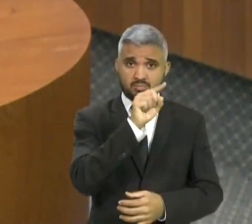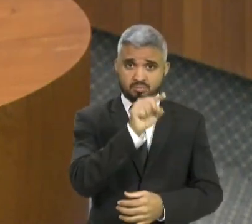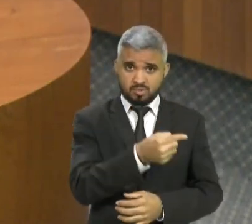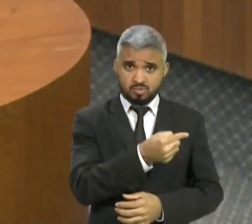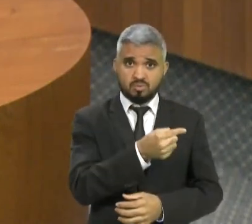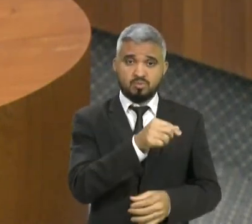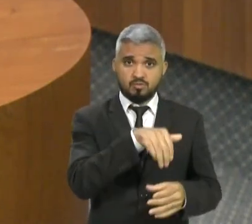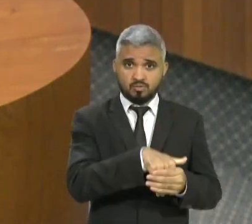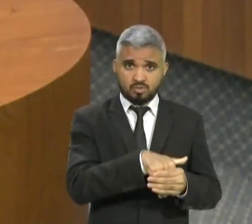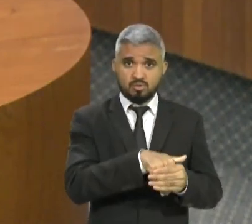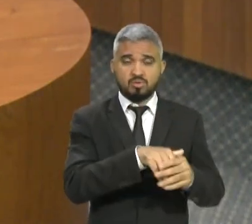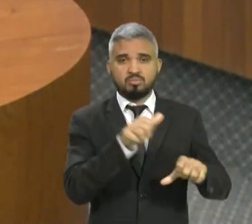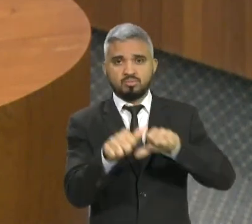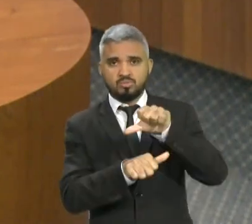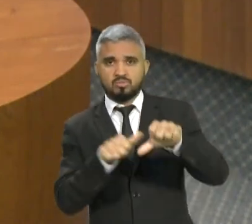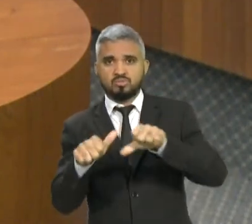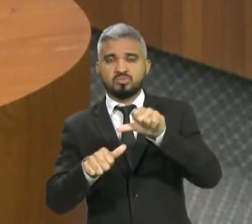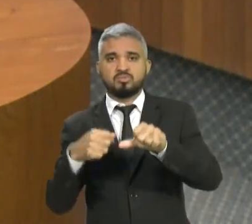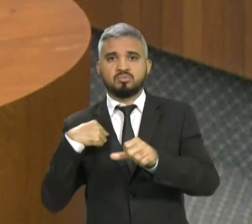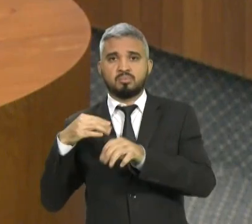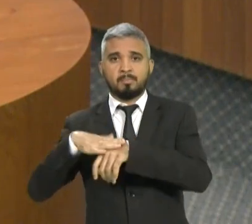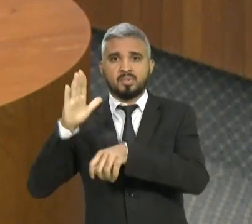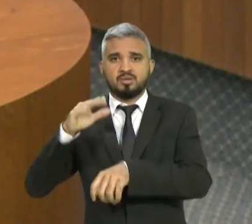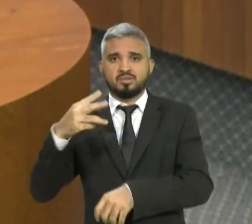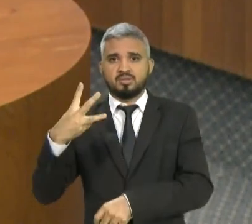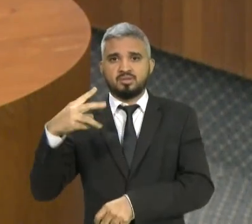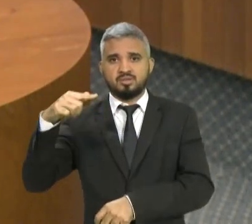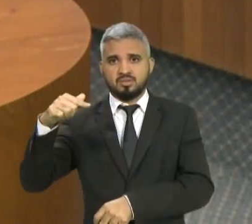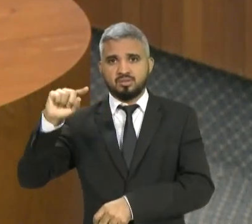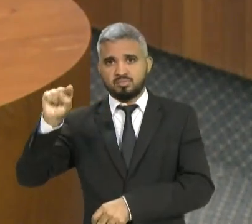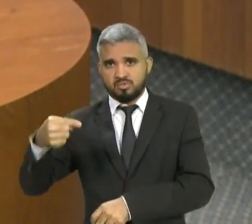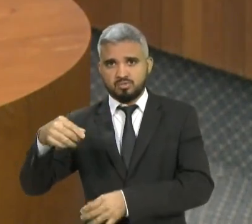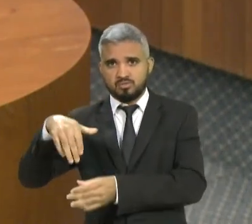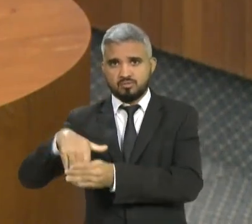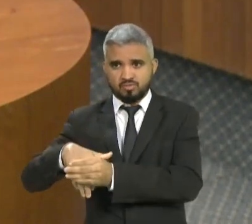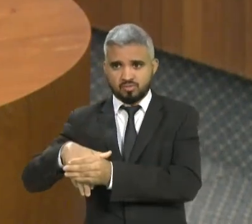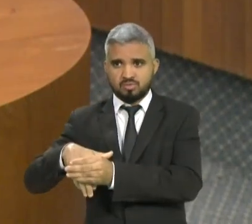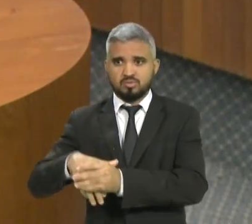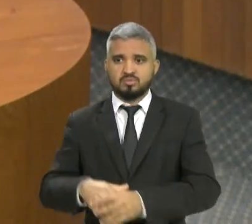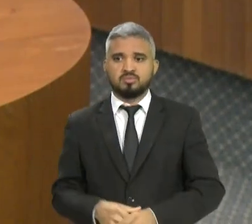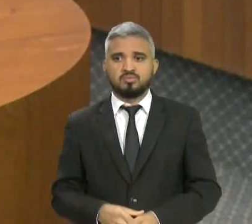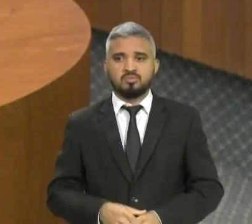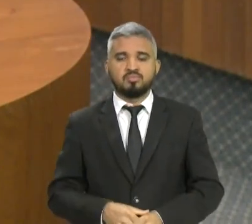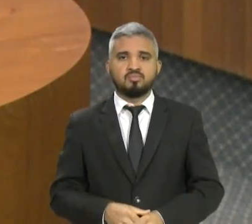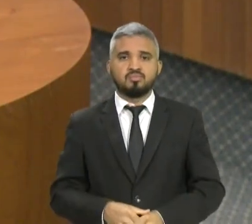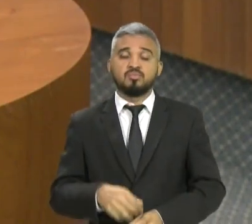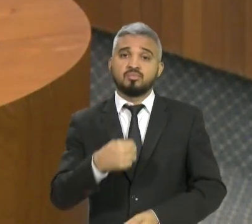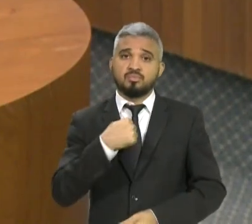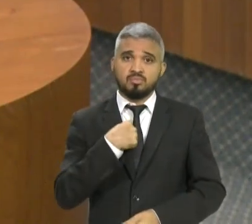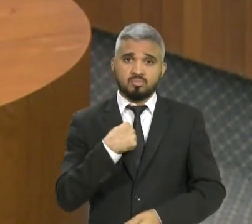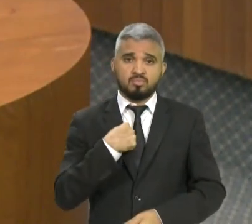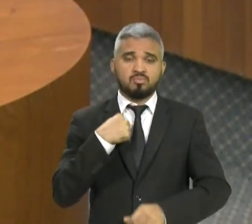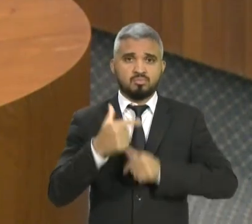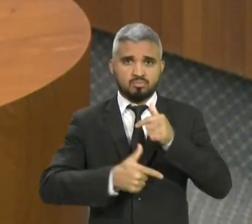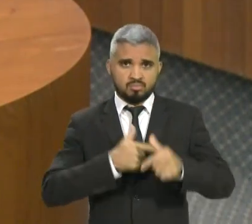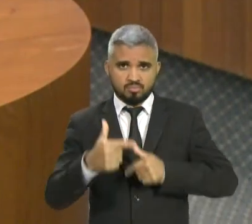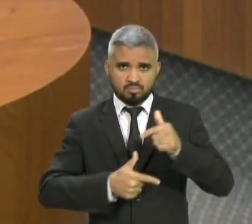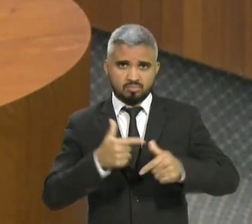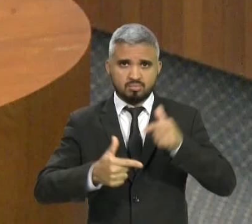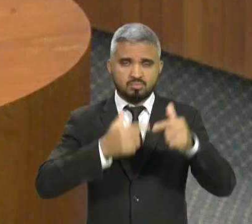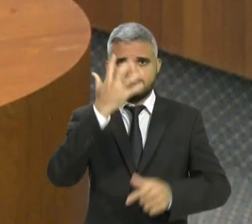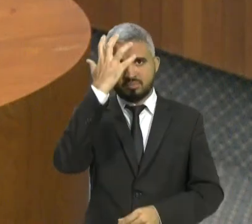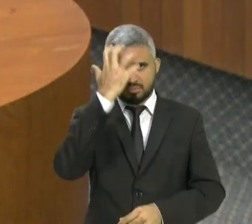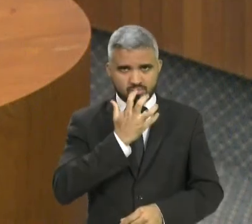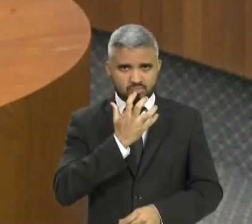Então, poucos deputados conseguiram, na sua reeleição, melhorar a sua votação. E nós, com nosso trabalho sério,